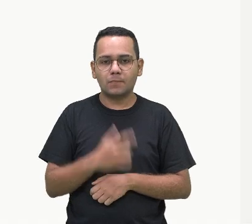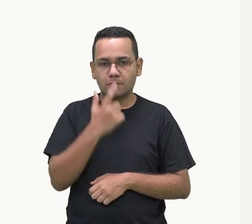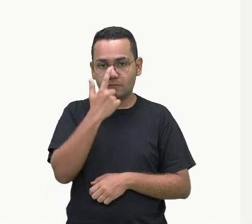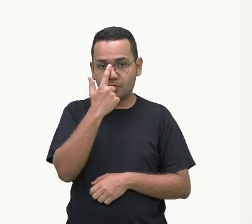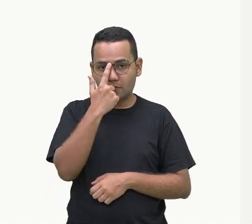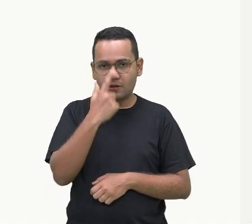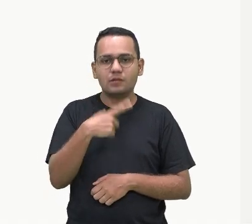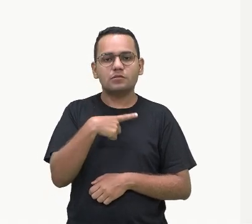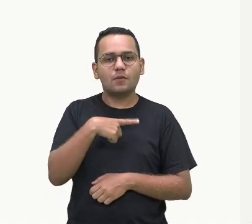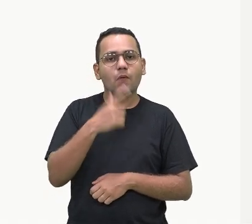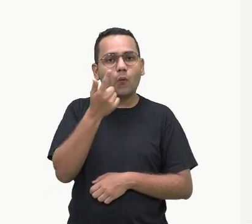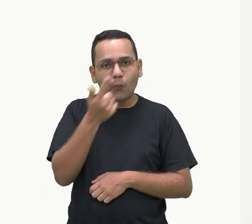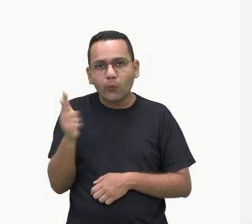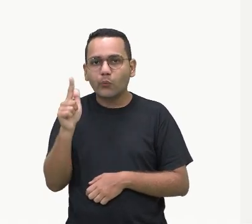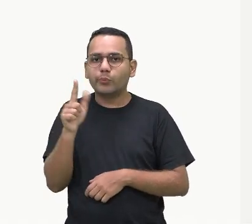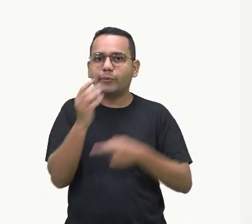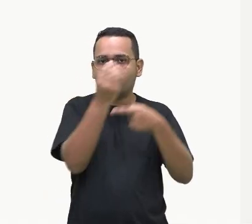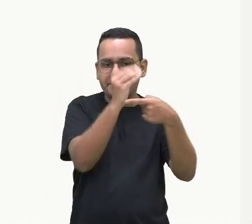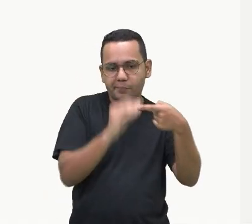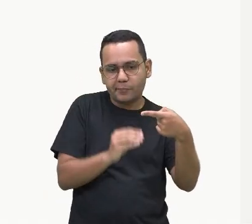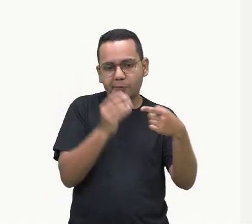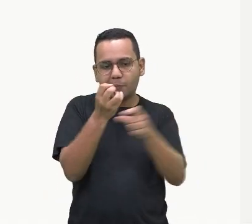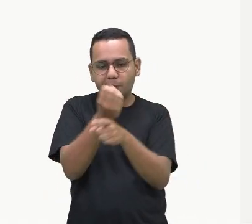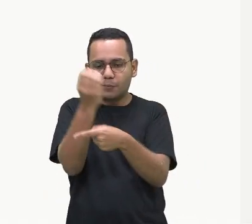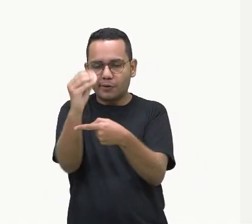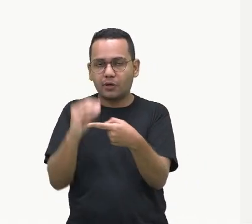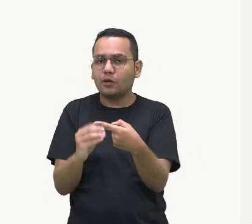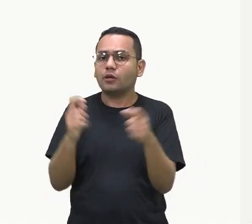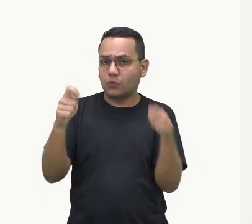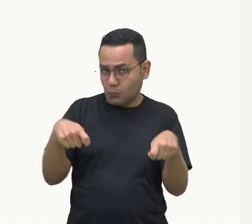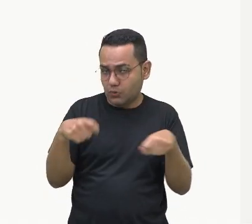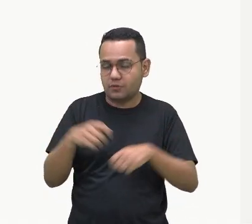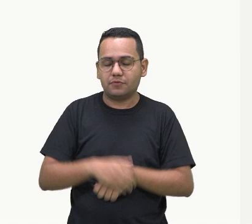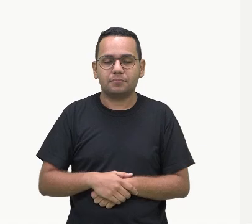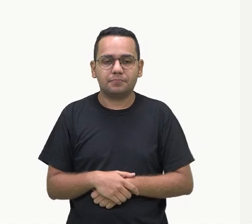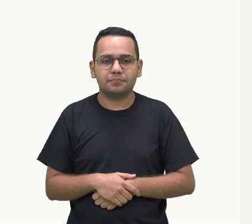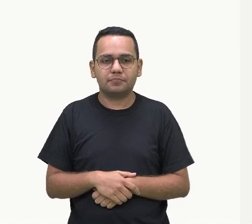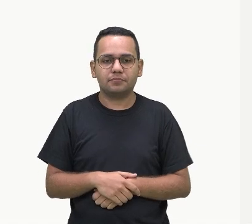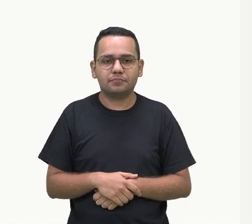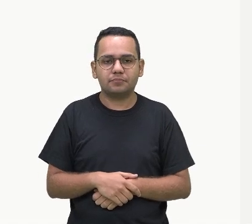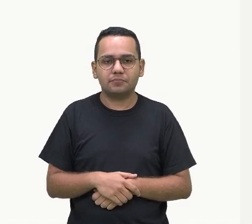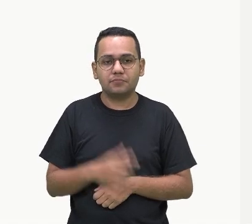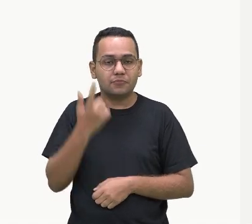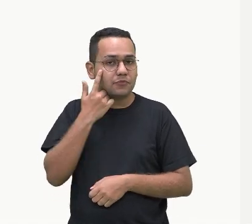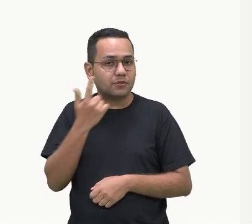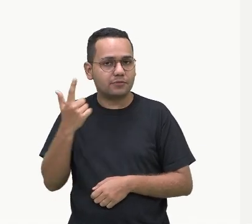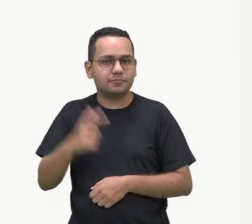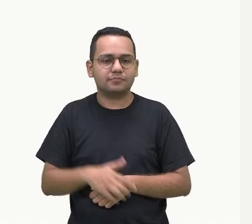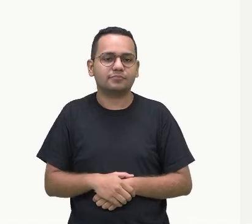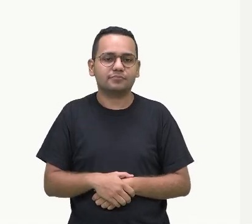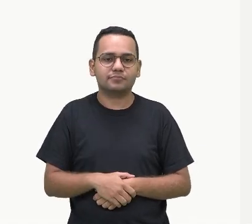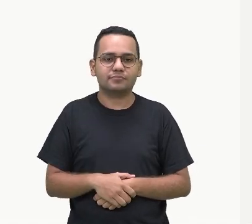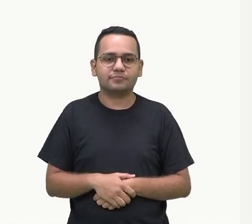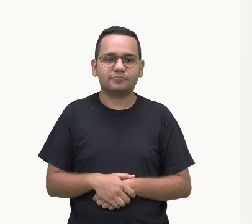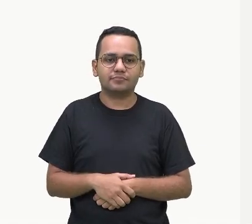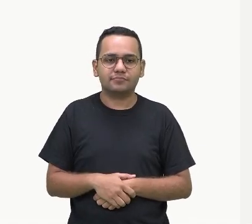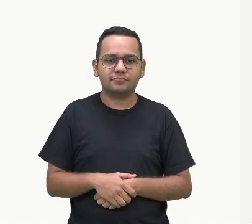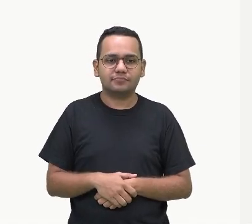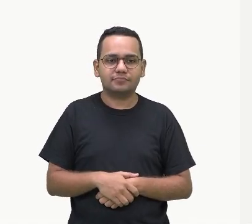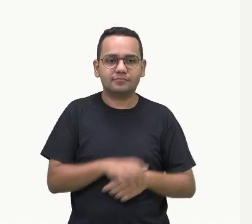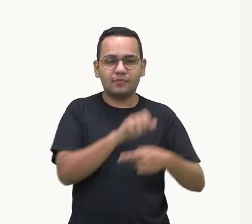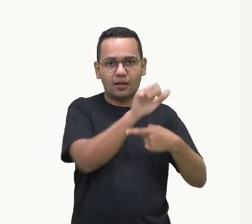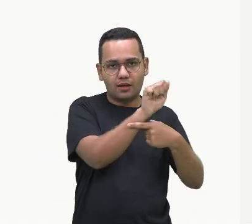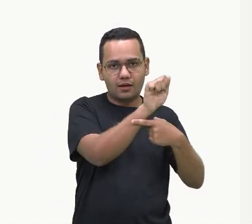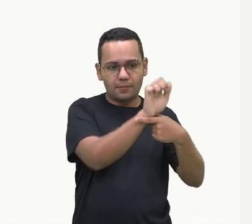proporções que a gente pode considerar. Quais são elas? Olha aí. A está